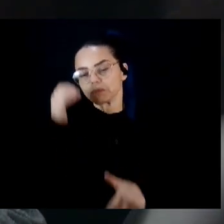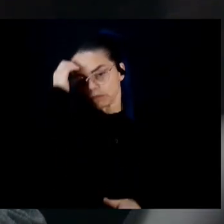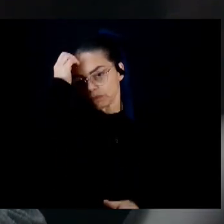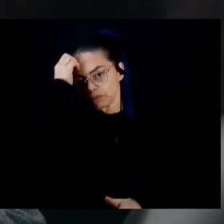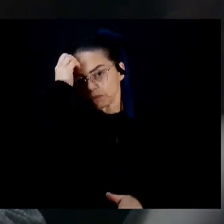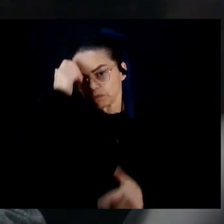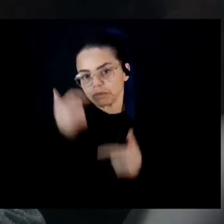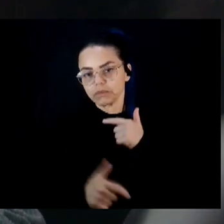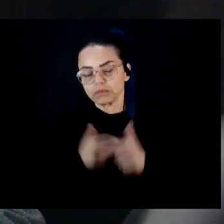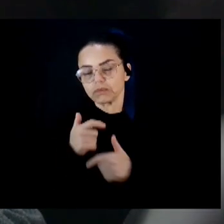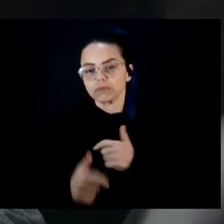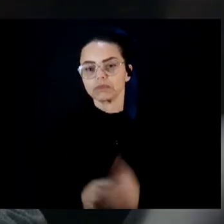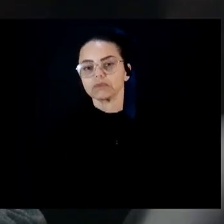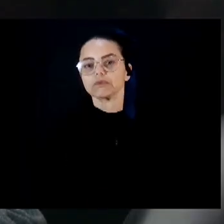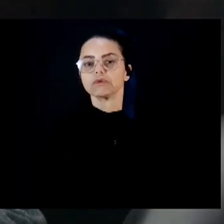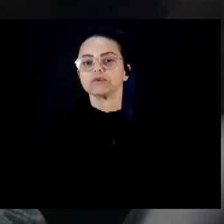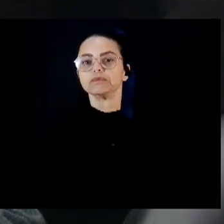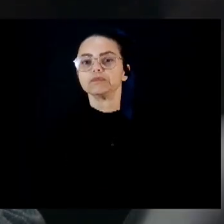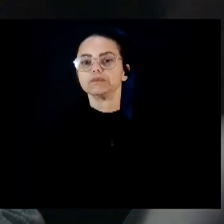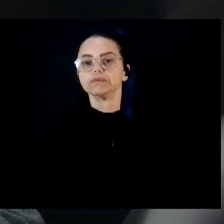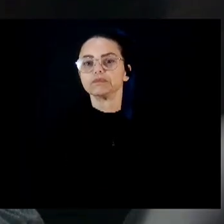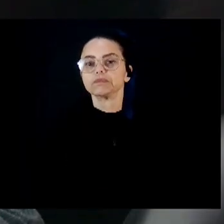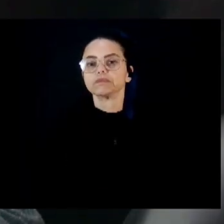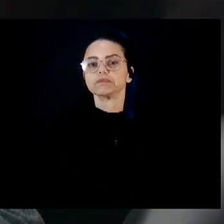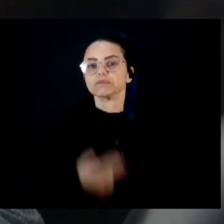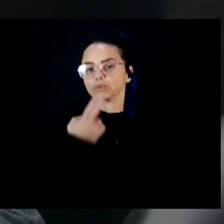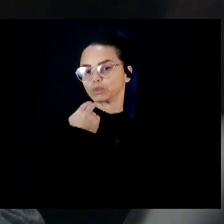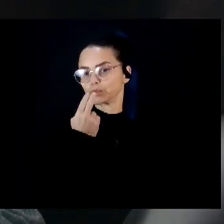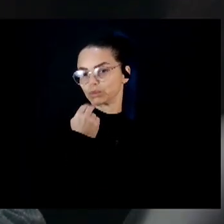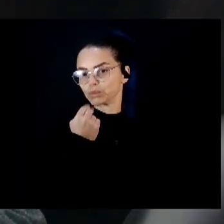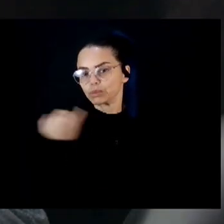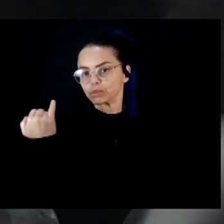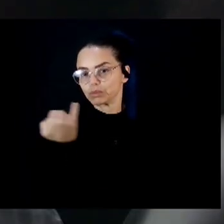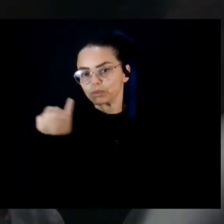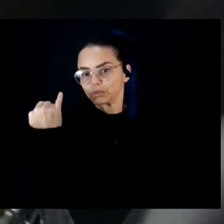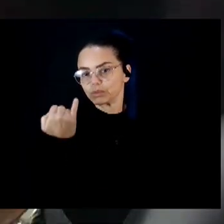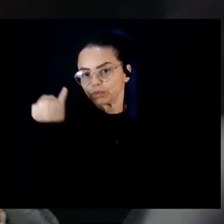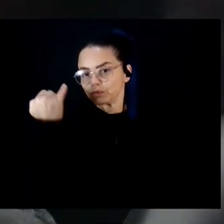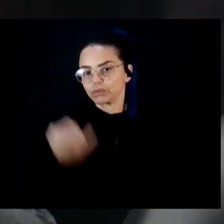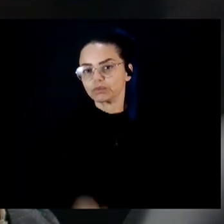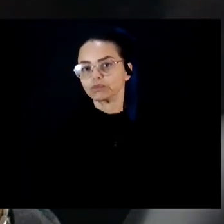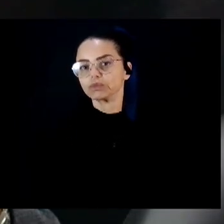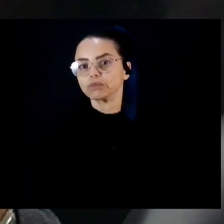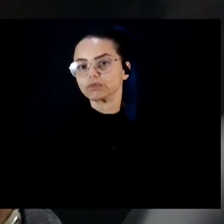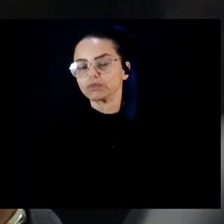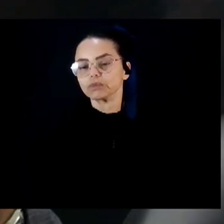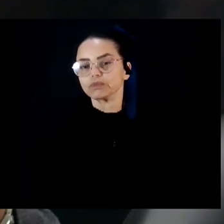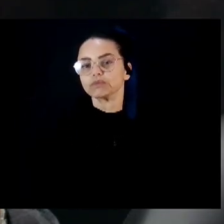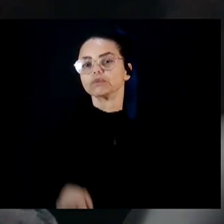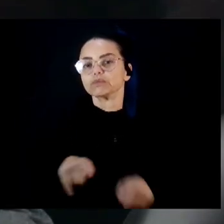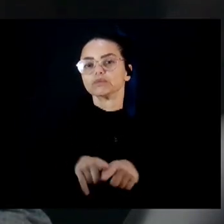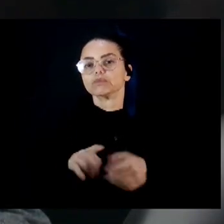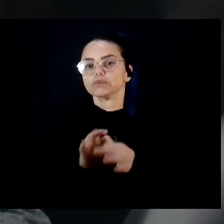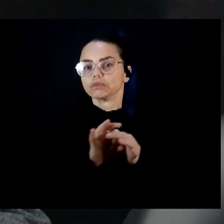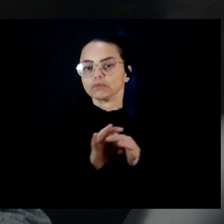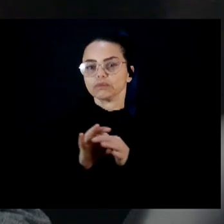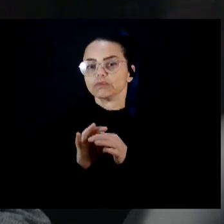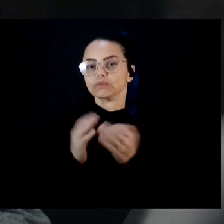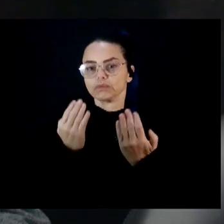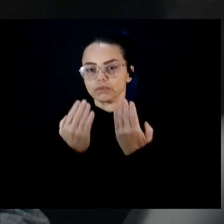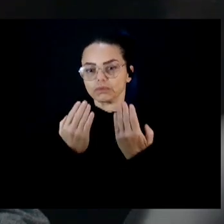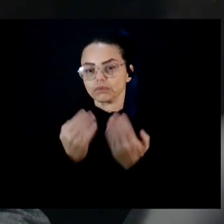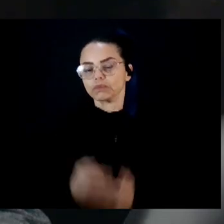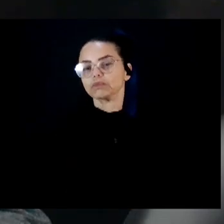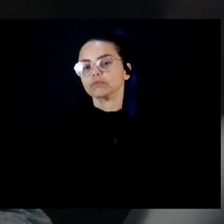lá no consultório a gente faz isso, com o nutricionista, é extremamente importante. Né? Muitas vezes também a gente associa até com o psicólogo, quando a gente encontra